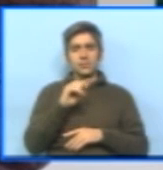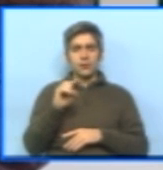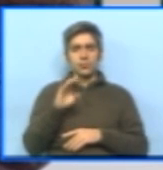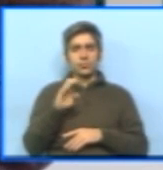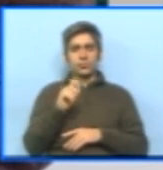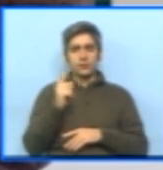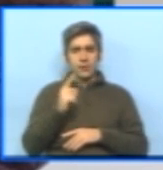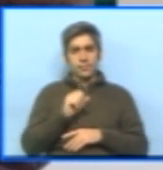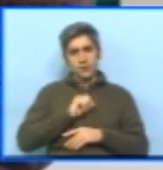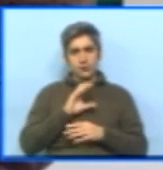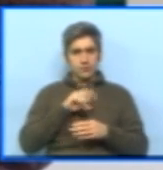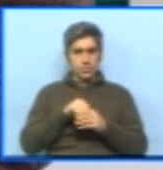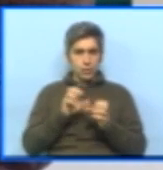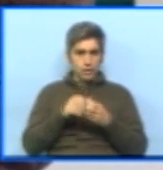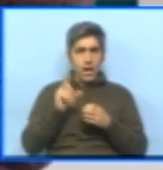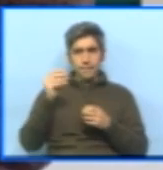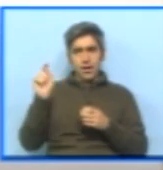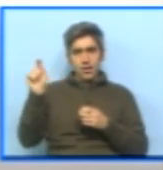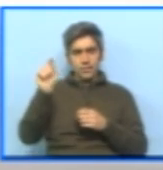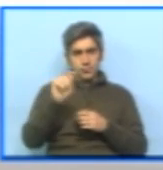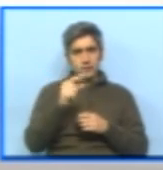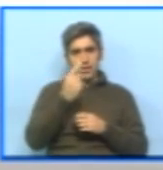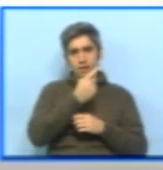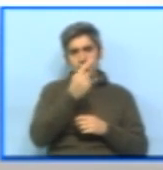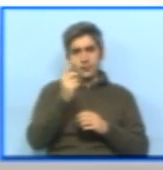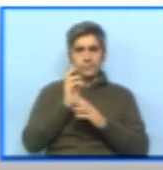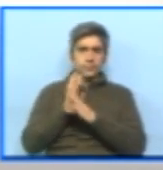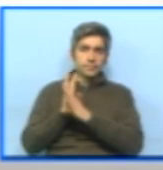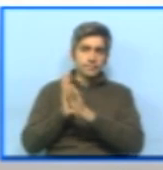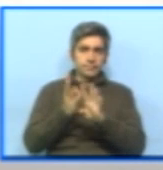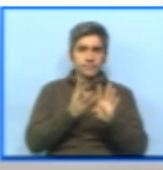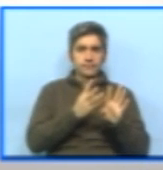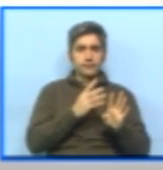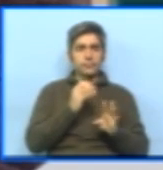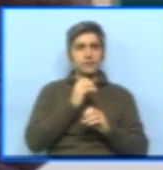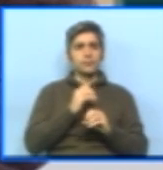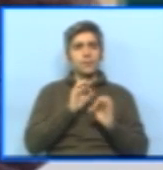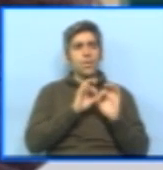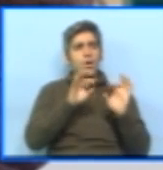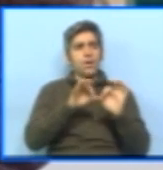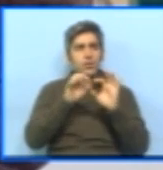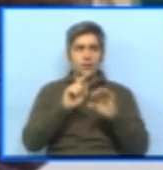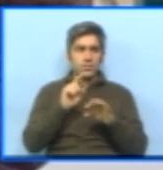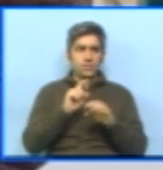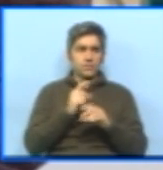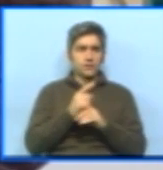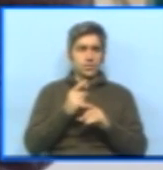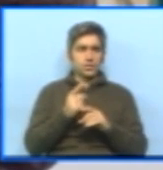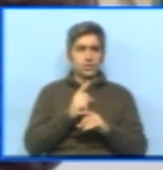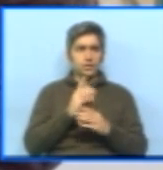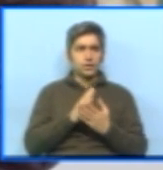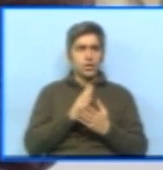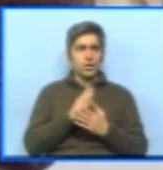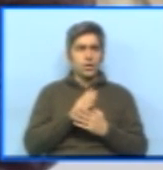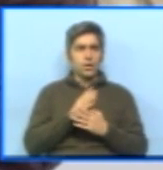que é importante também, apesar de cada romaria ser uma romaria. Não há romarias iguais, porque não só porque